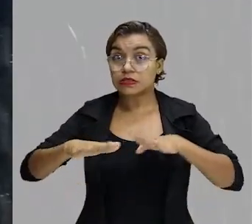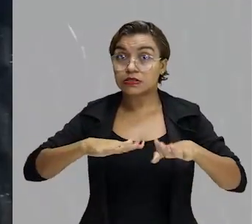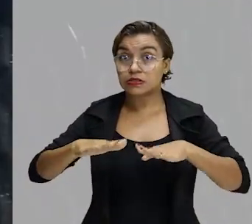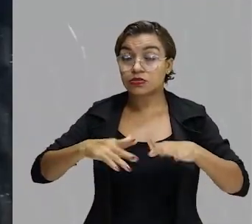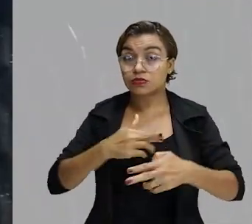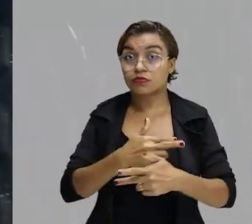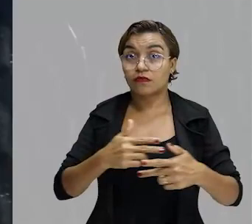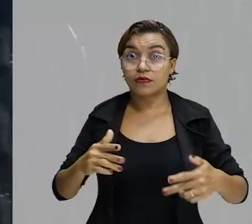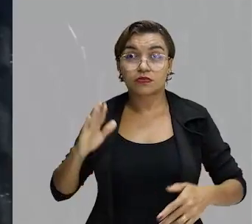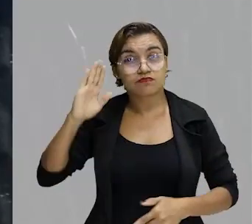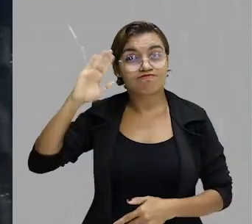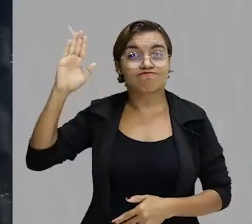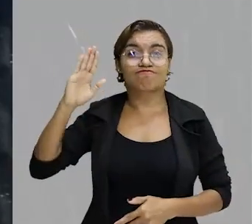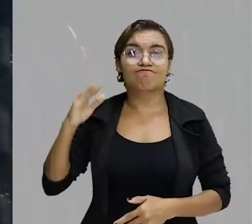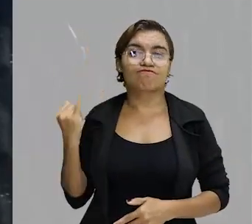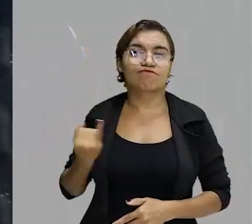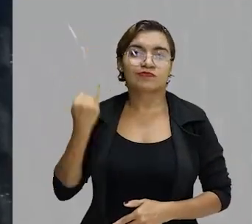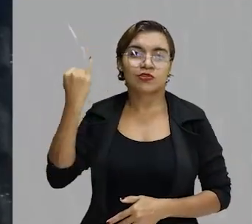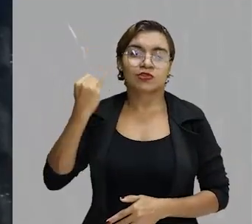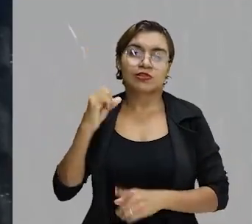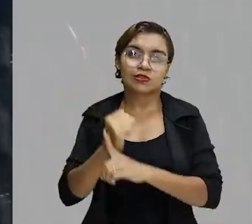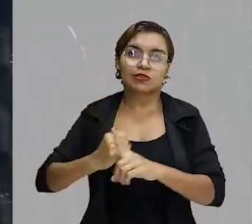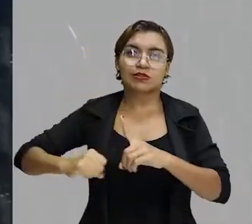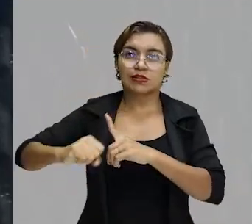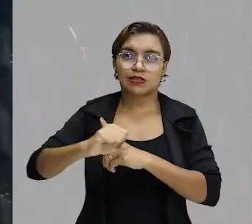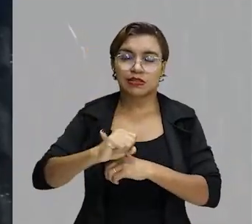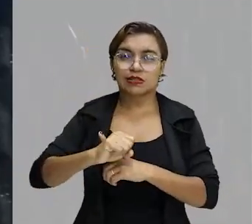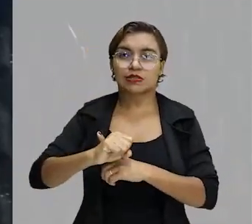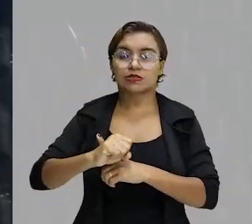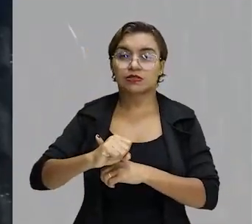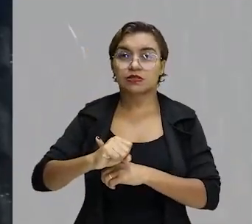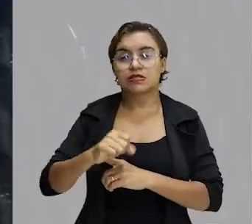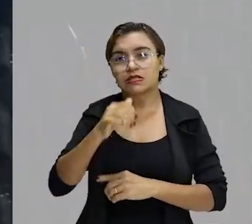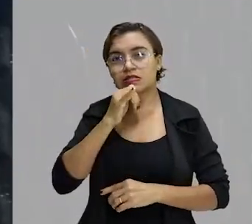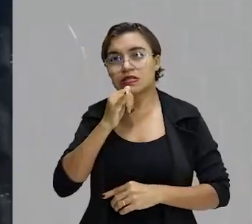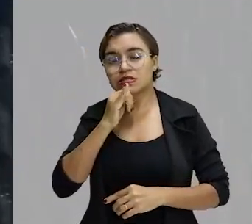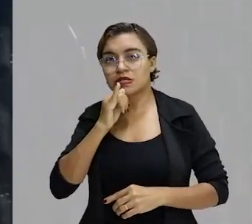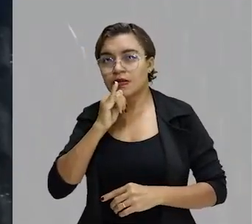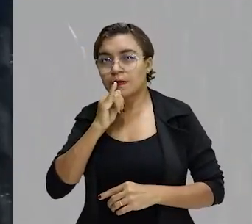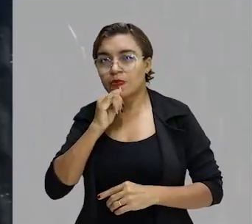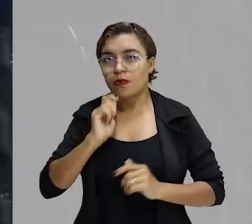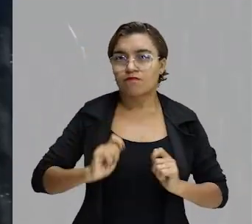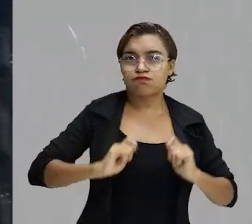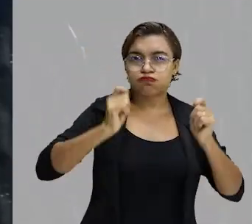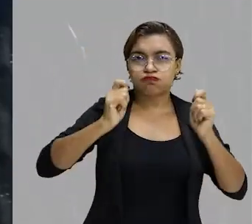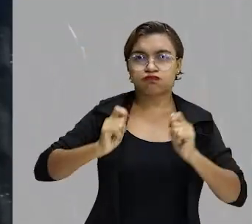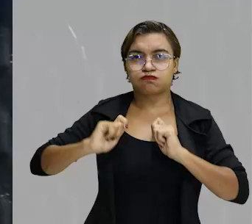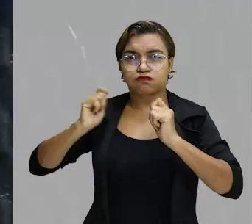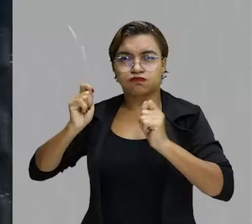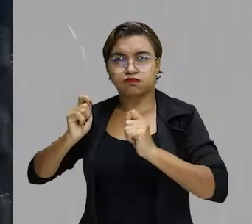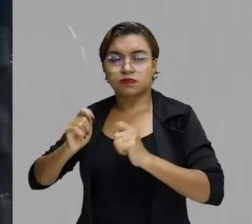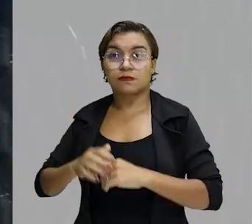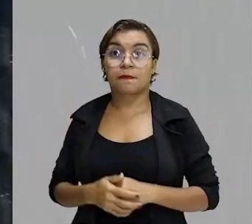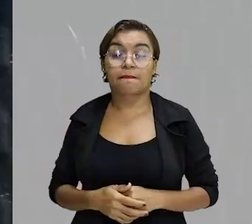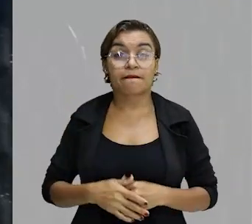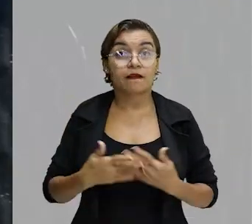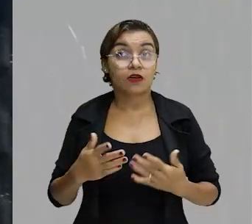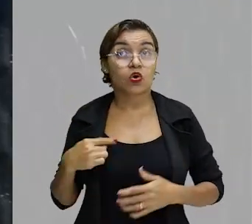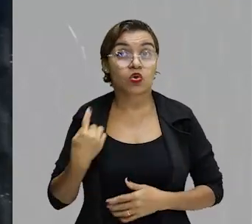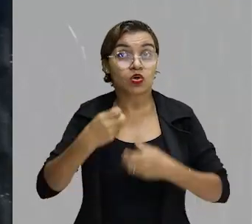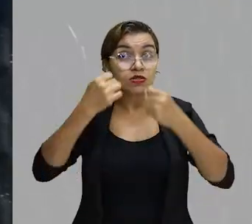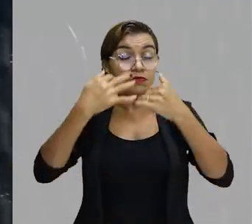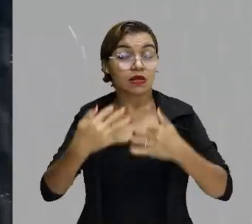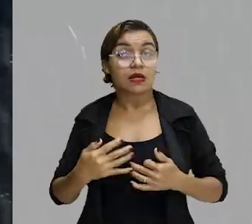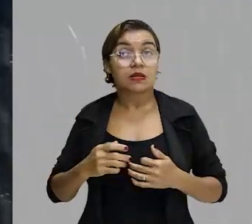de fundamental importância para a sociedade civil enquanto meio de manifestação e reivindicação. E aí a gente está falando